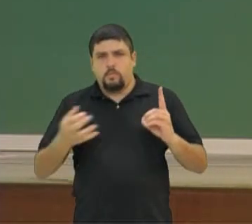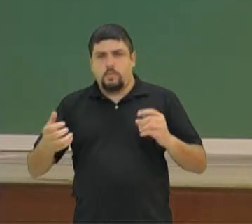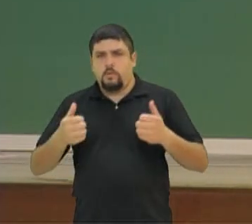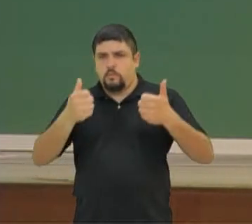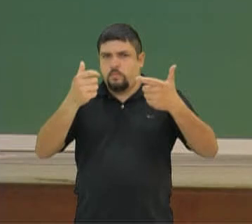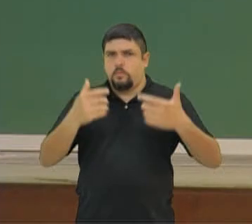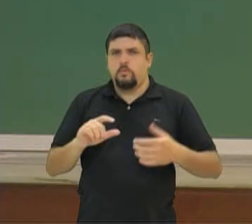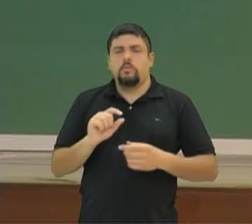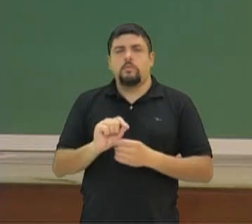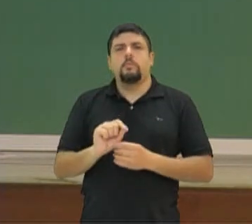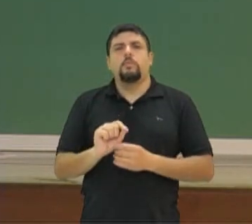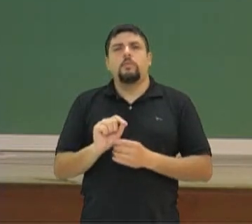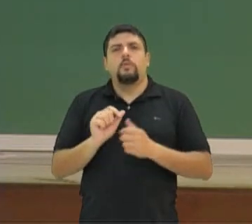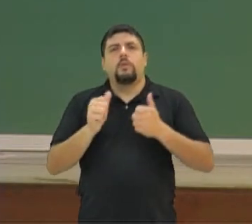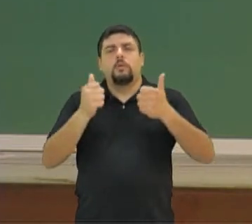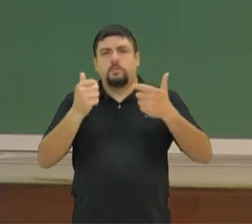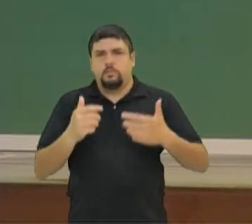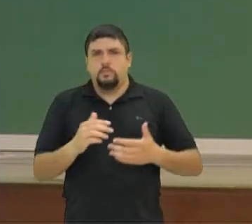você consegue